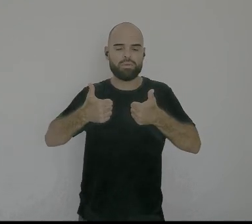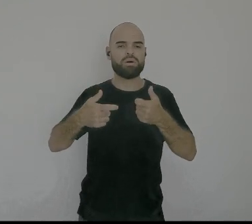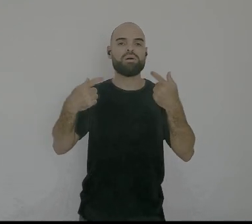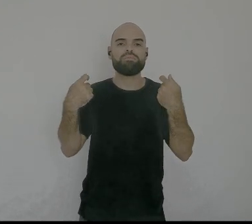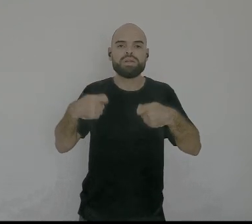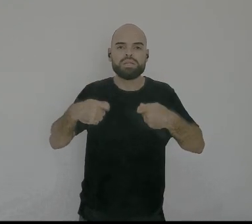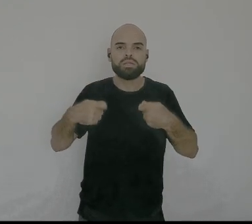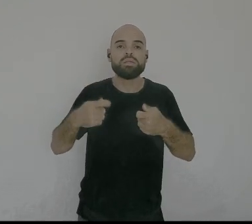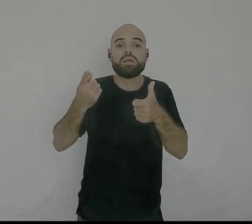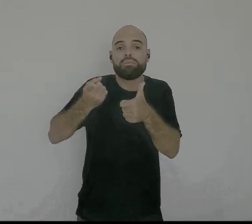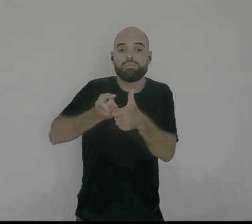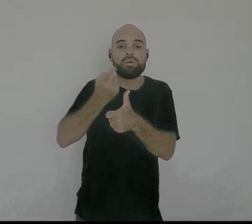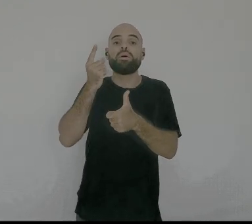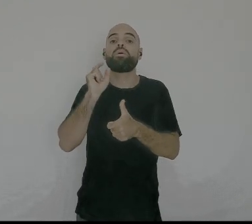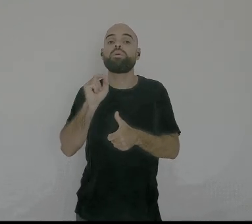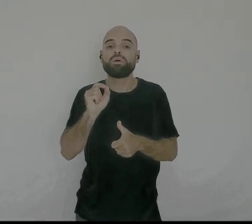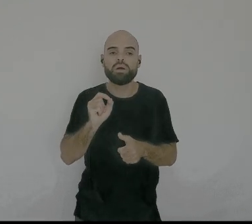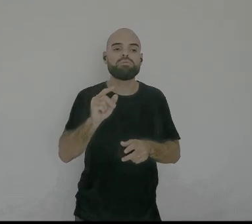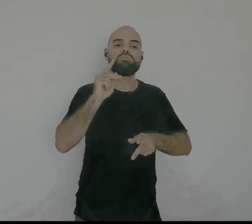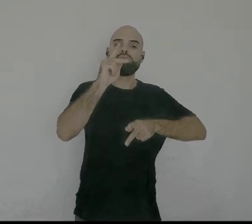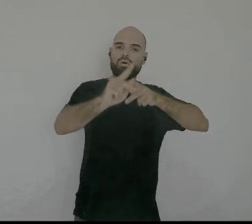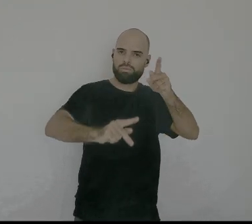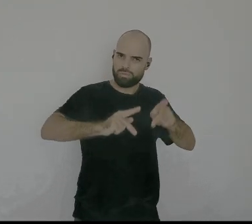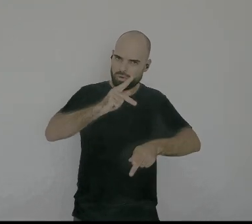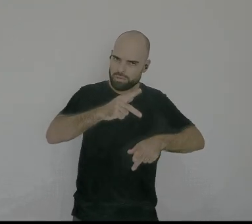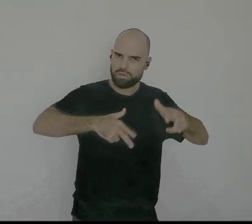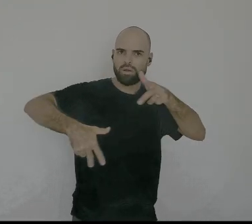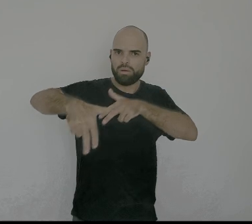precisamos ter uma população,